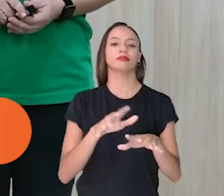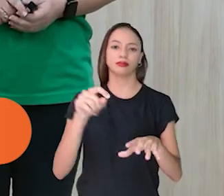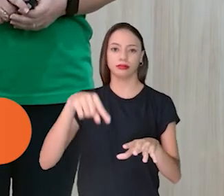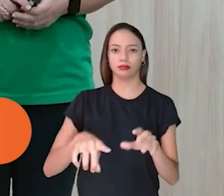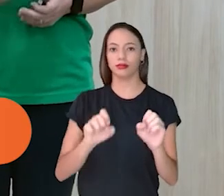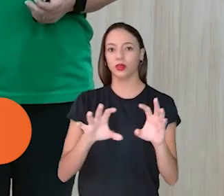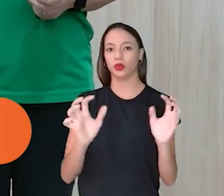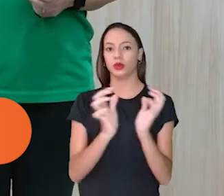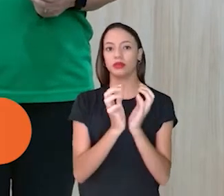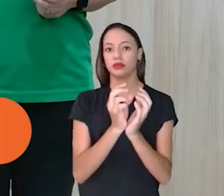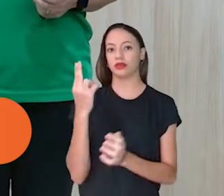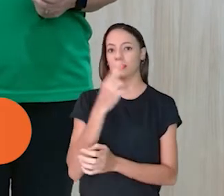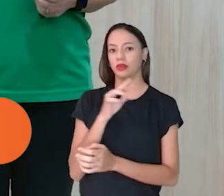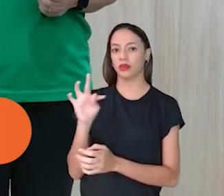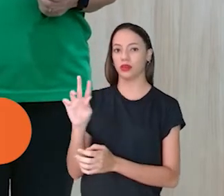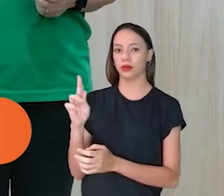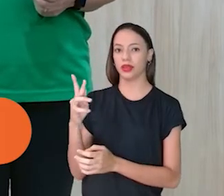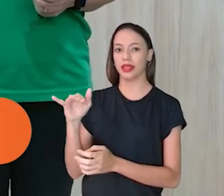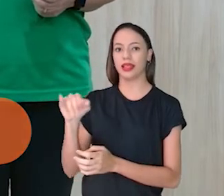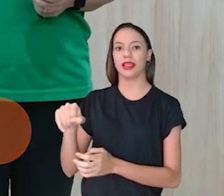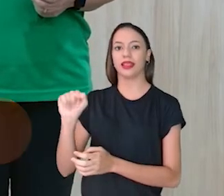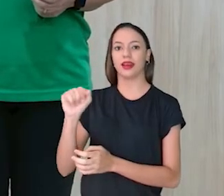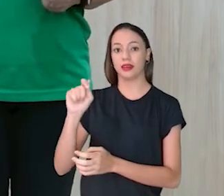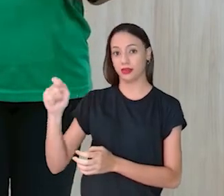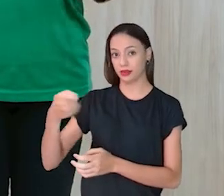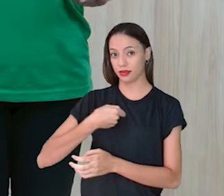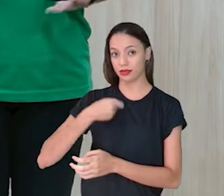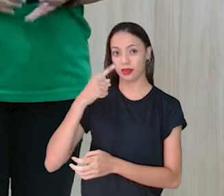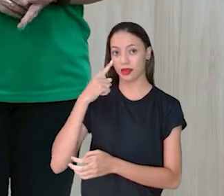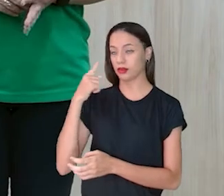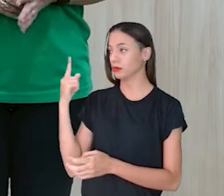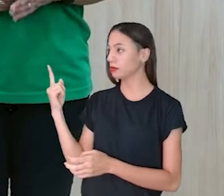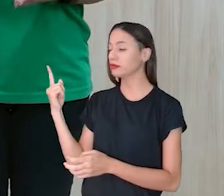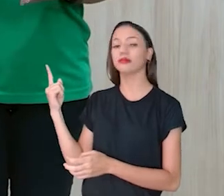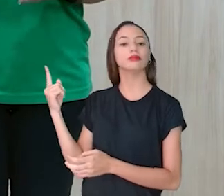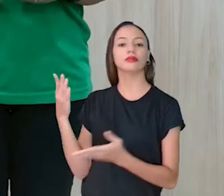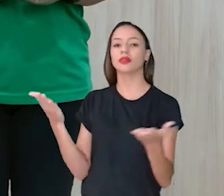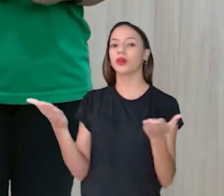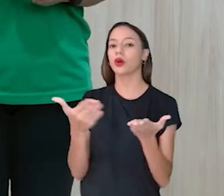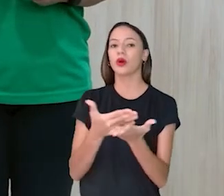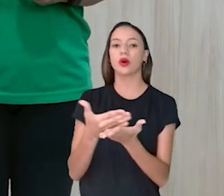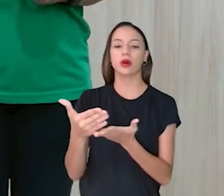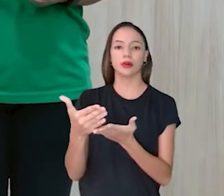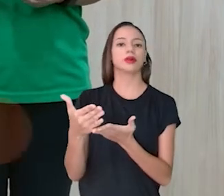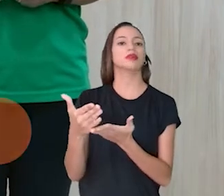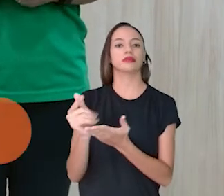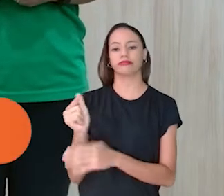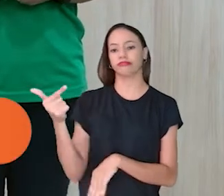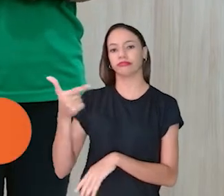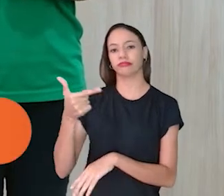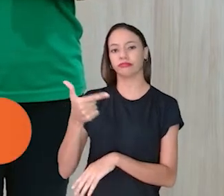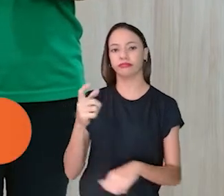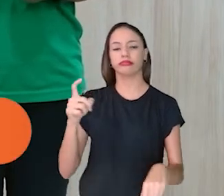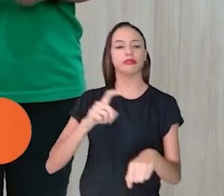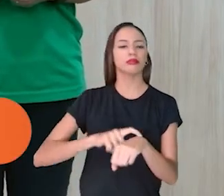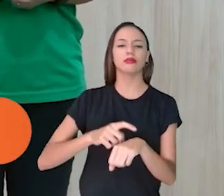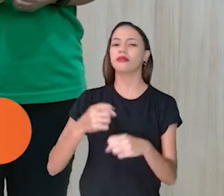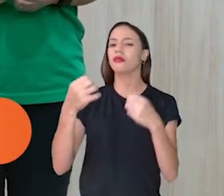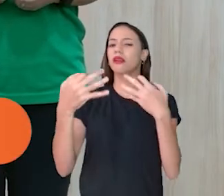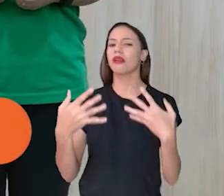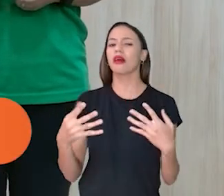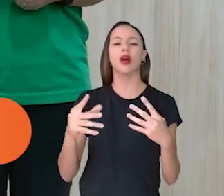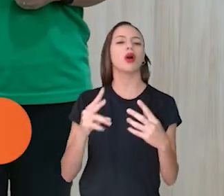nome é Thaís Luz e esse é o meu sinal. Hoje vamos dar início ao nosso segundo momento, falando